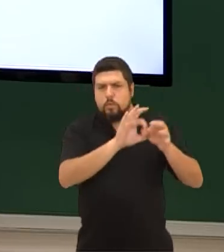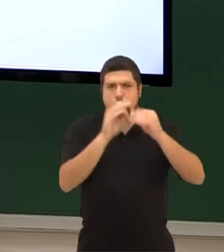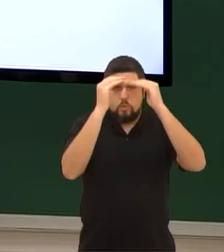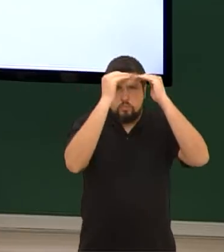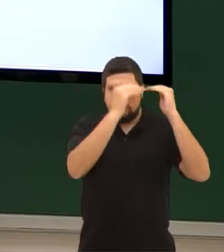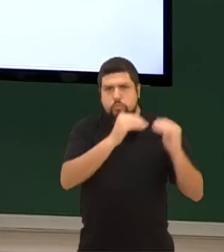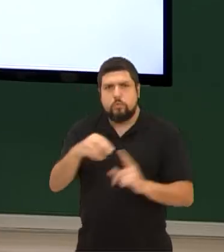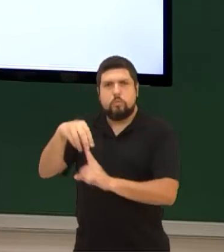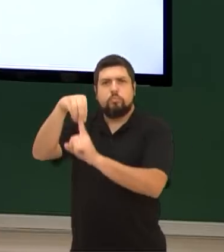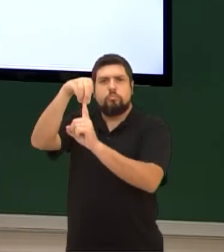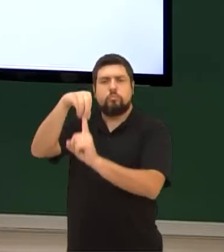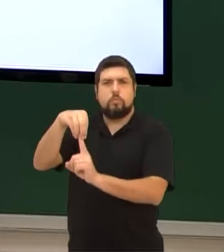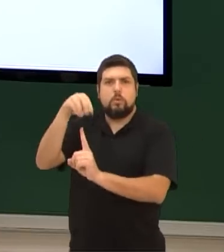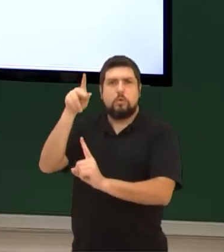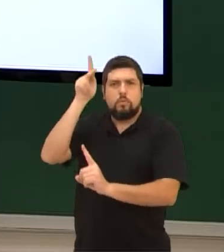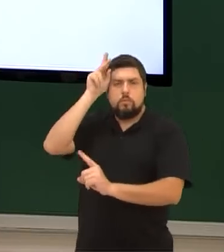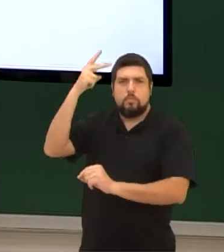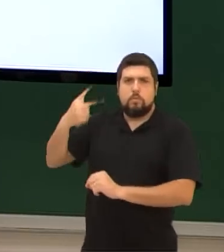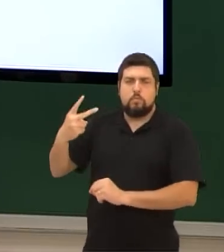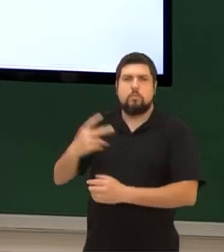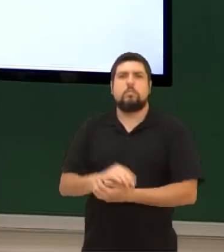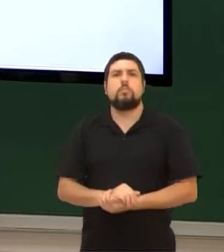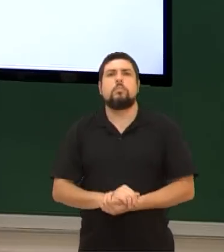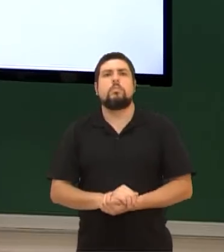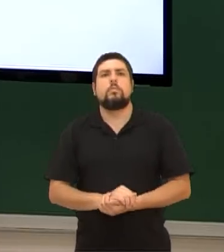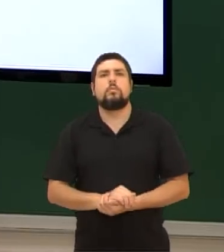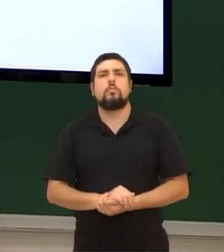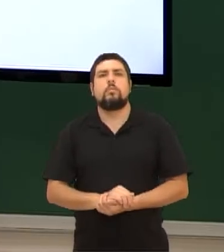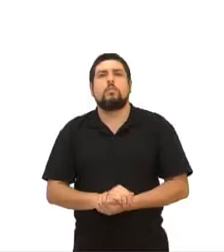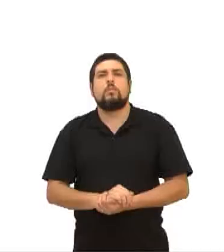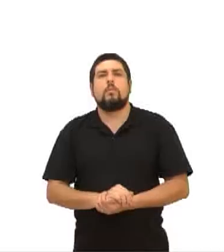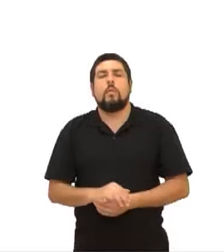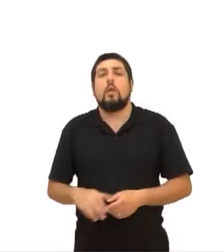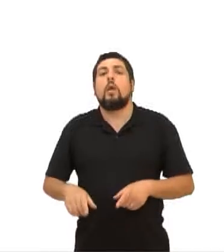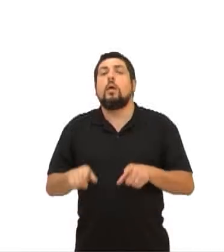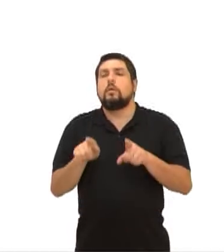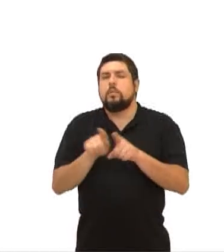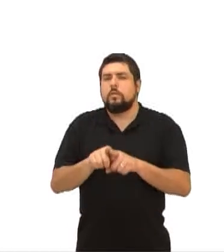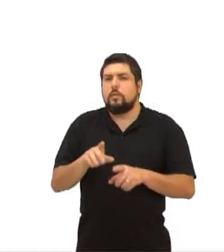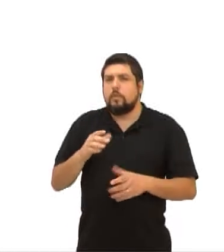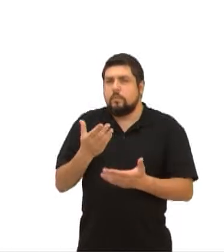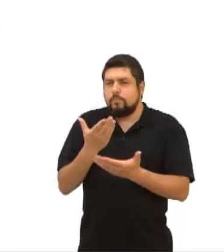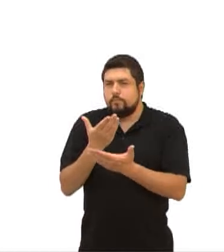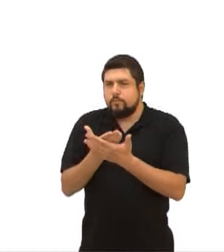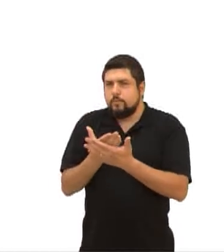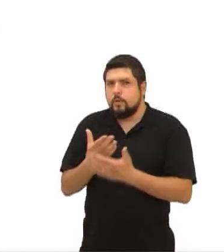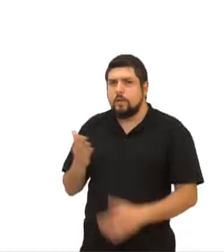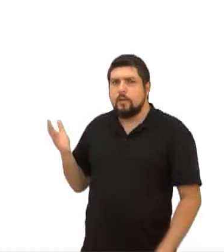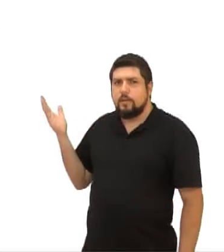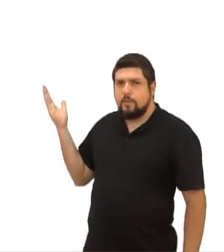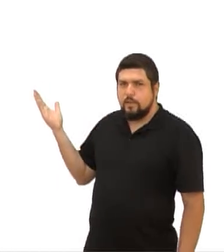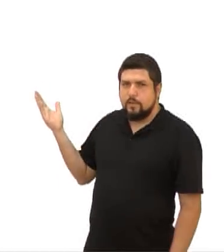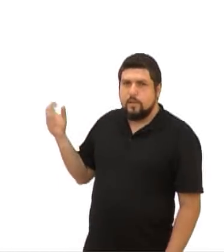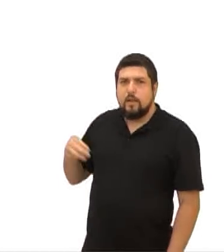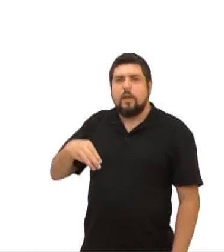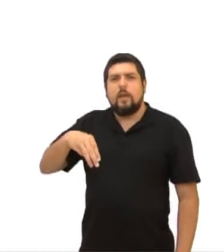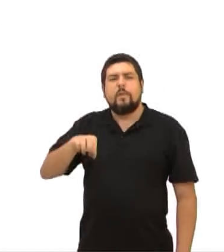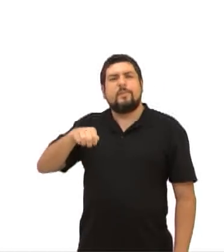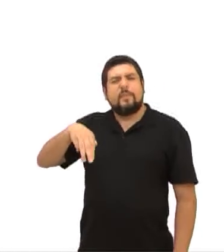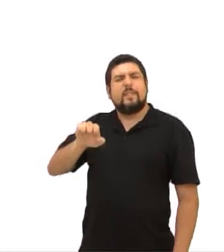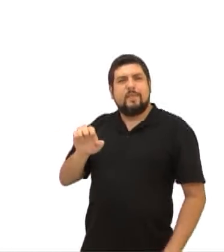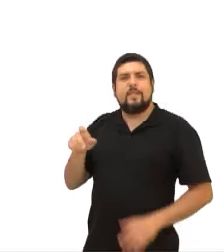nas mãos de Dom Pedro II. Nós trabalhamos essa charge, né, esse meme lá do século XIX,